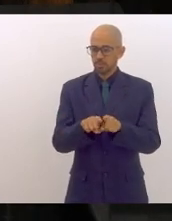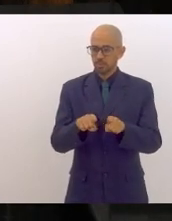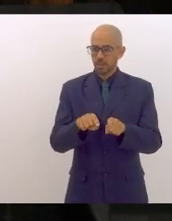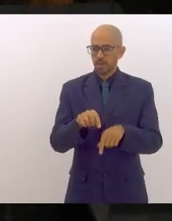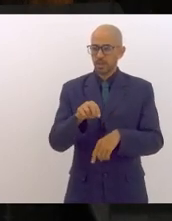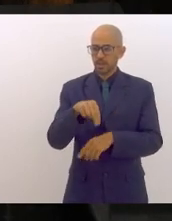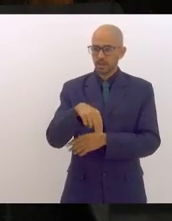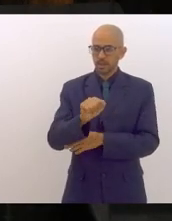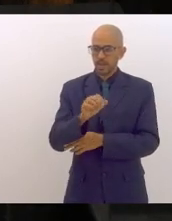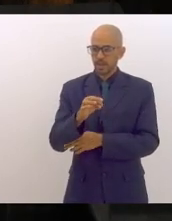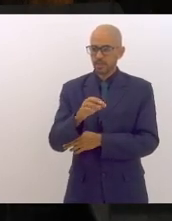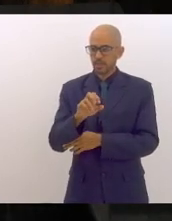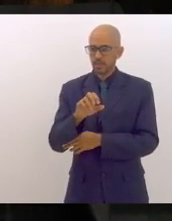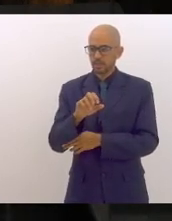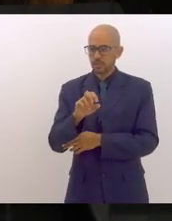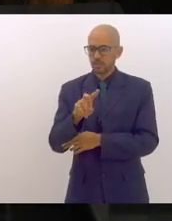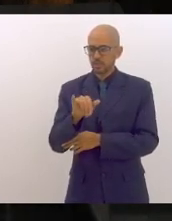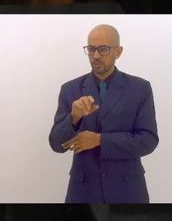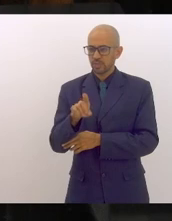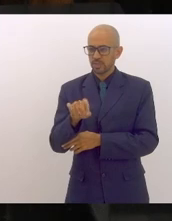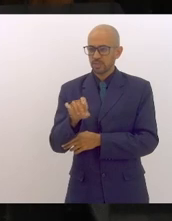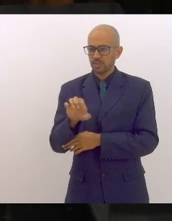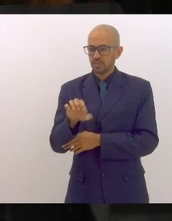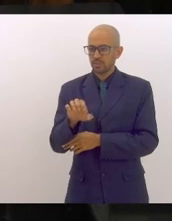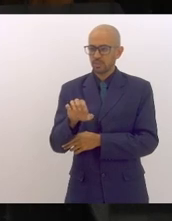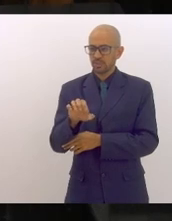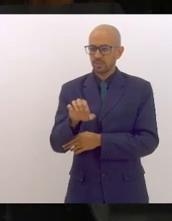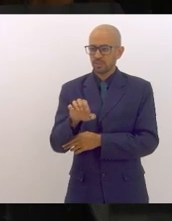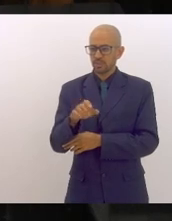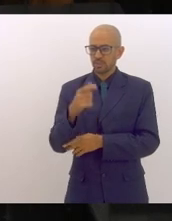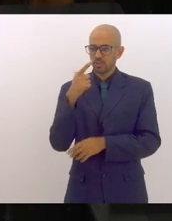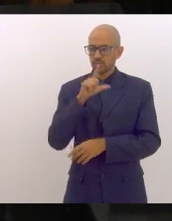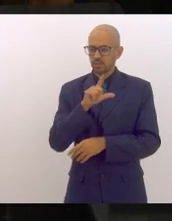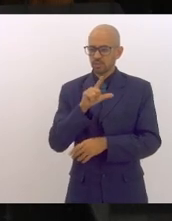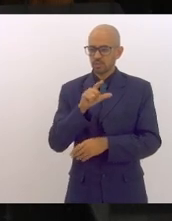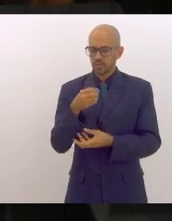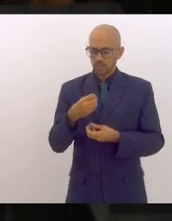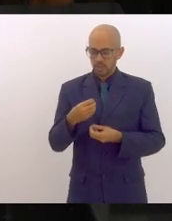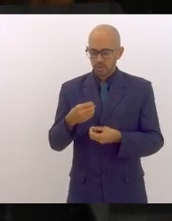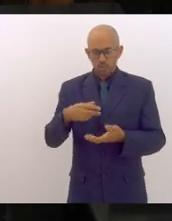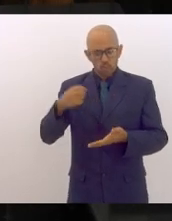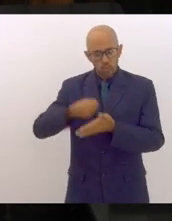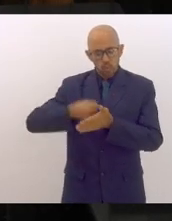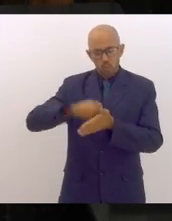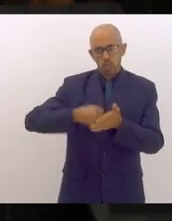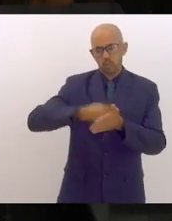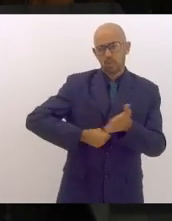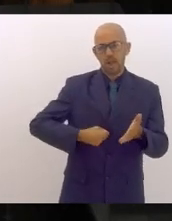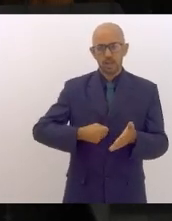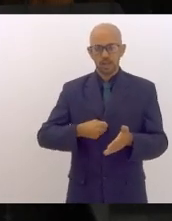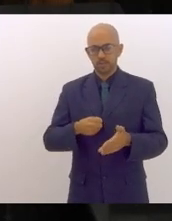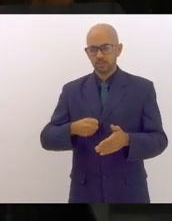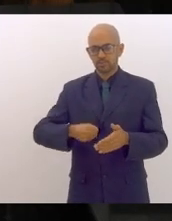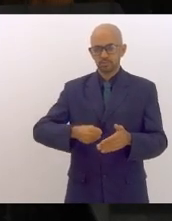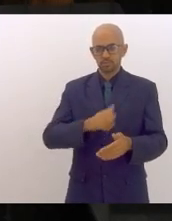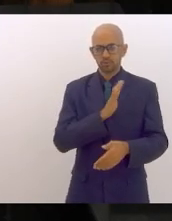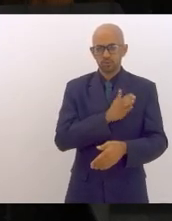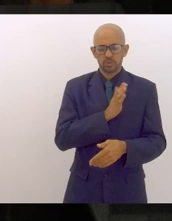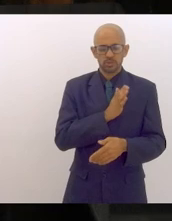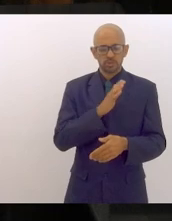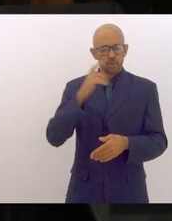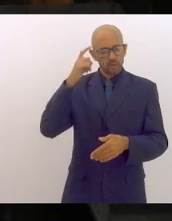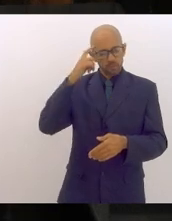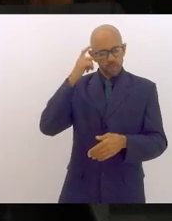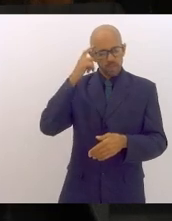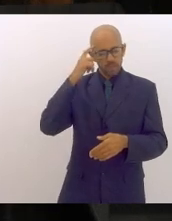Natividade já muito grande, mas ainda assim decidiram se entregar de corpo e alma, coração e mente